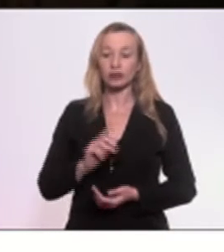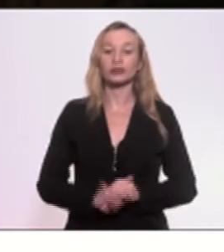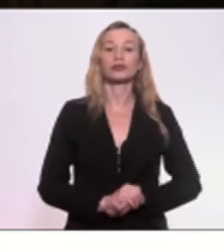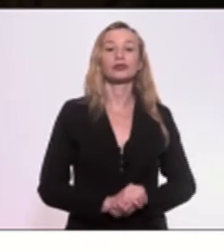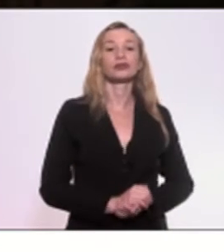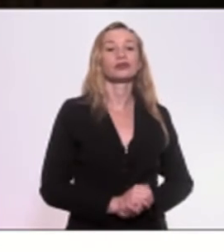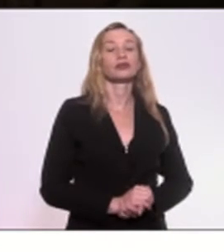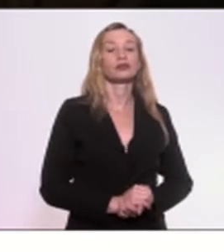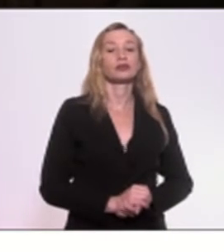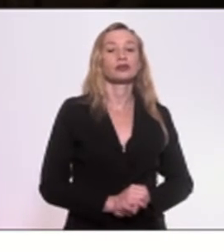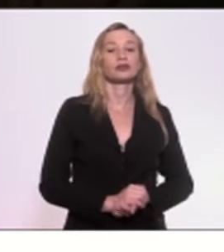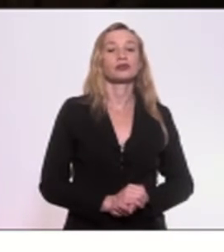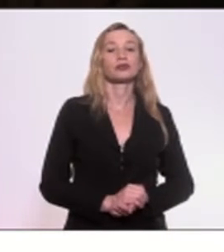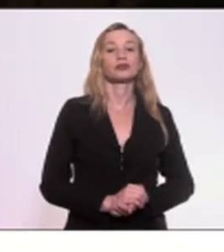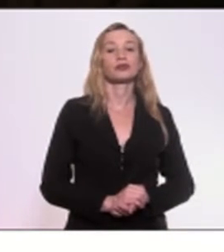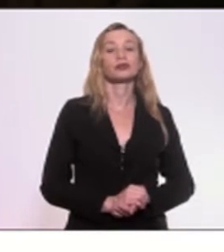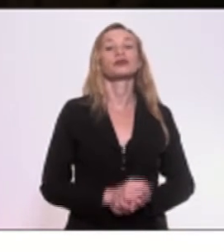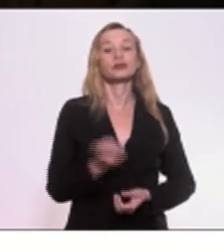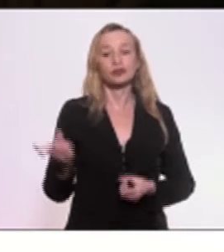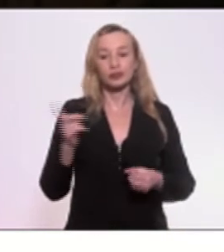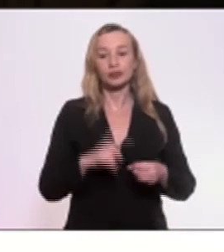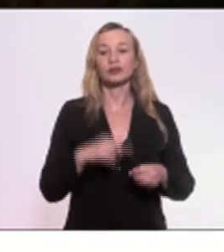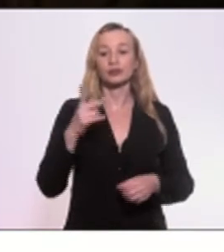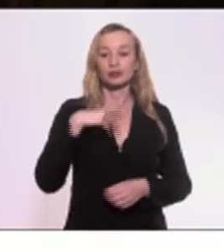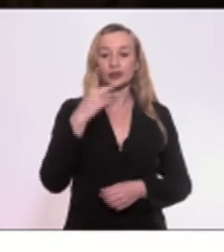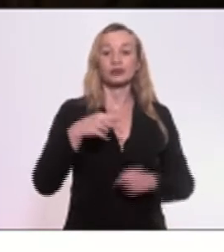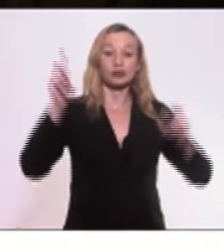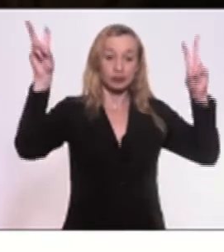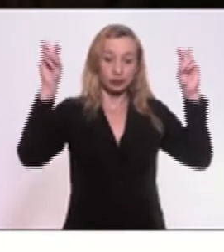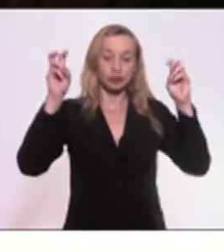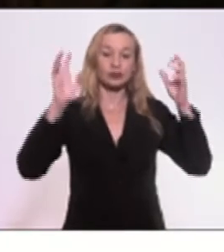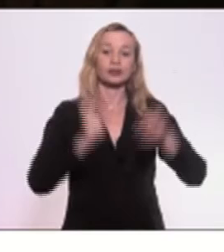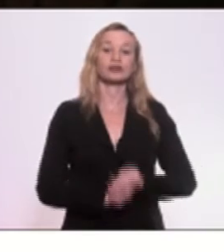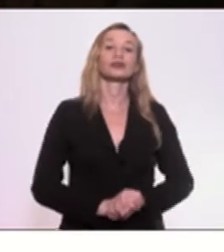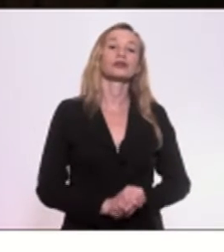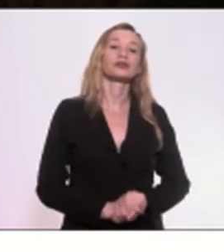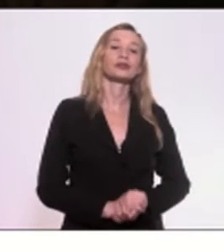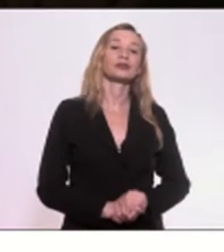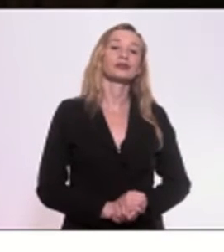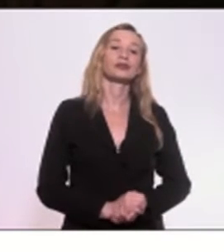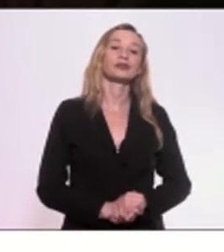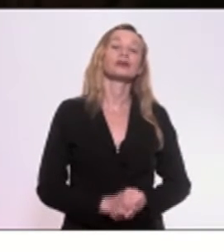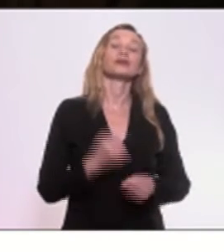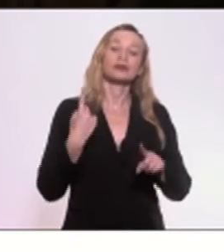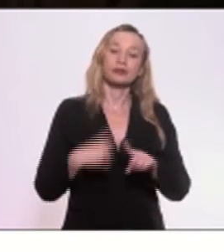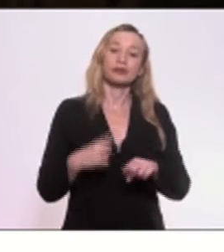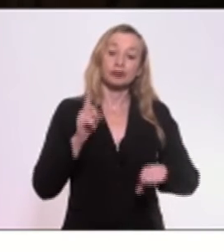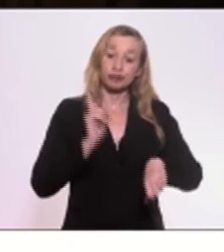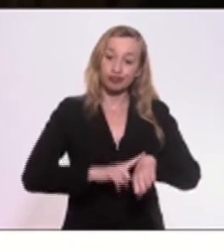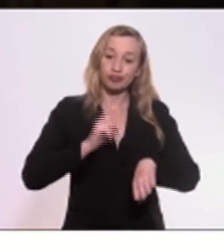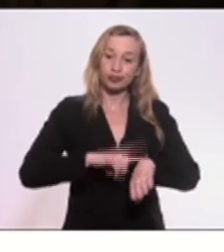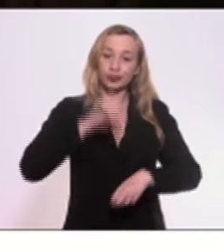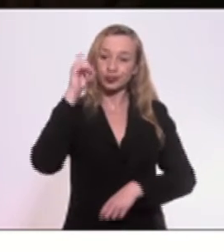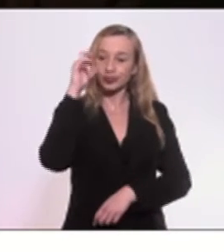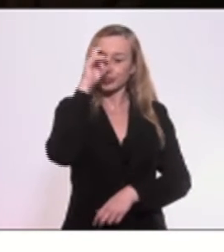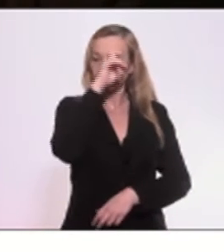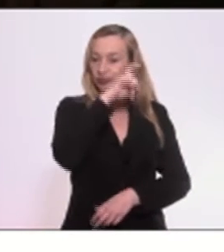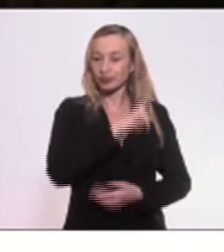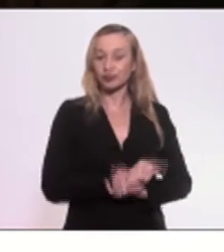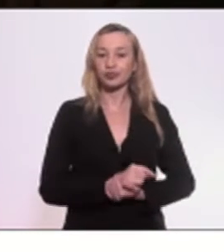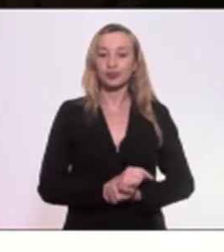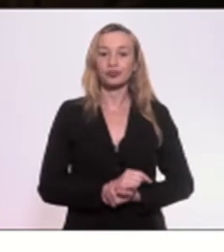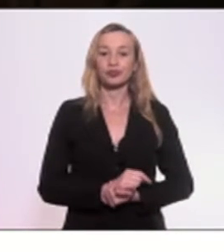contraditório. E volto a falar nisso, porque em tempos de dificuldades,